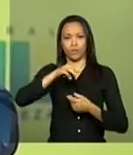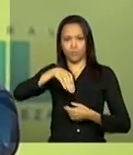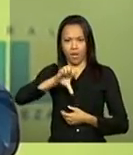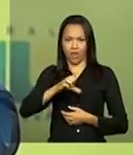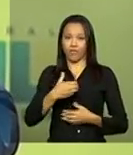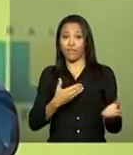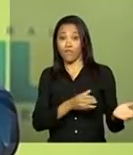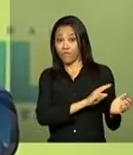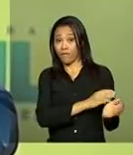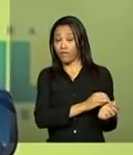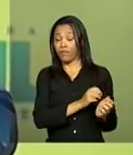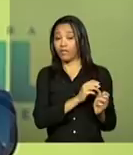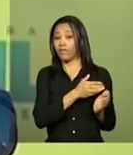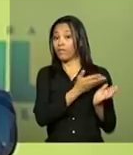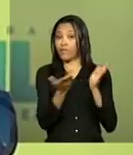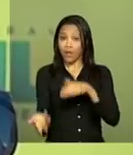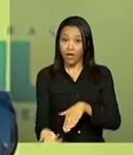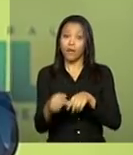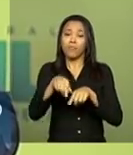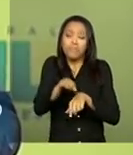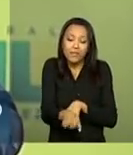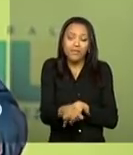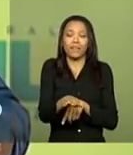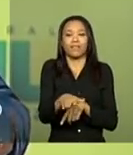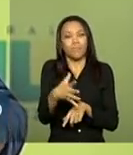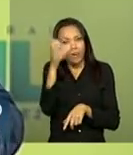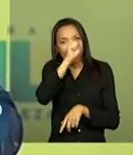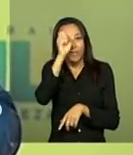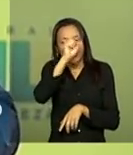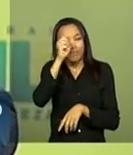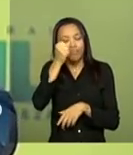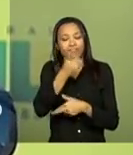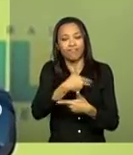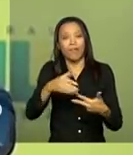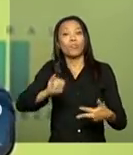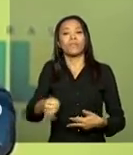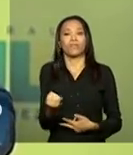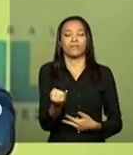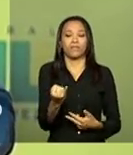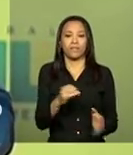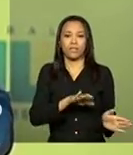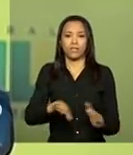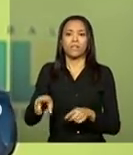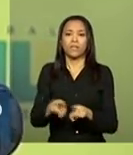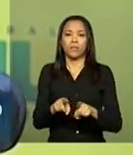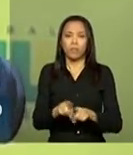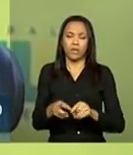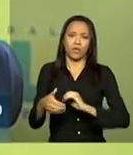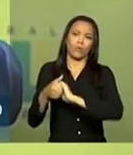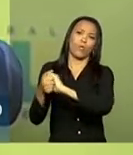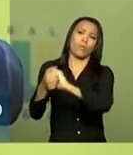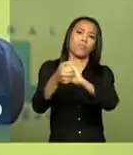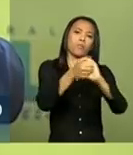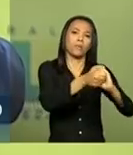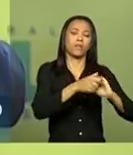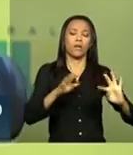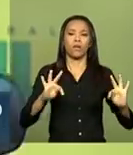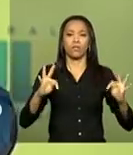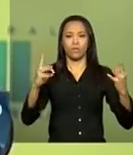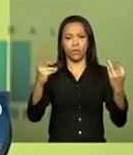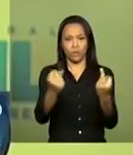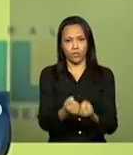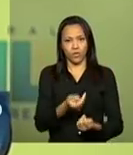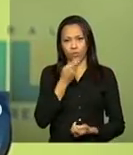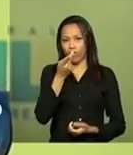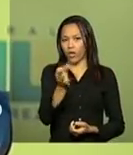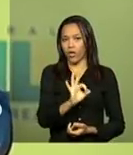pequenos, mas aproveitaram bastante. Cumprimentar aqui todos, aqueles que eu não citei também, que